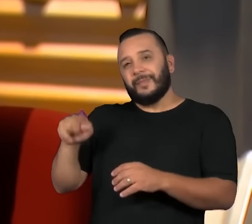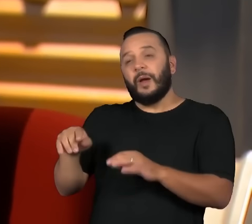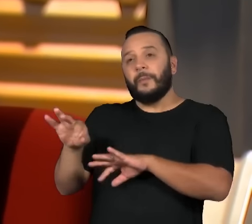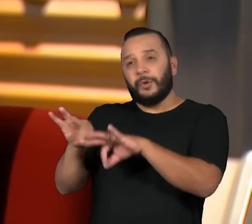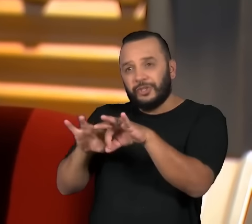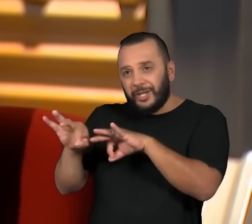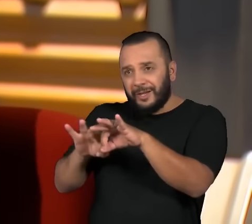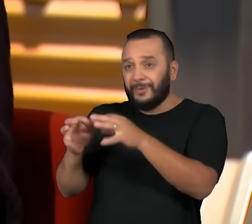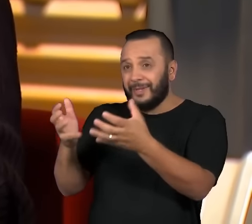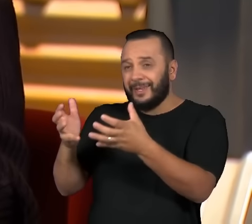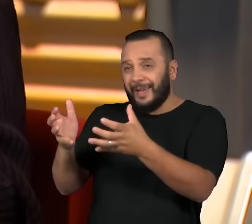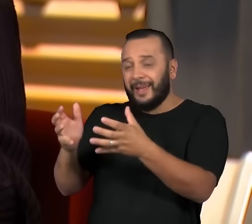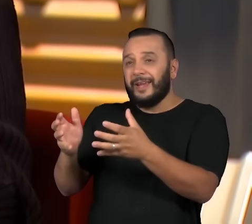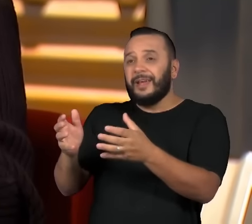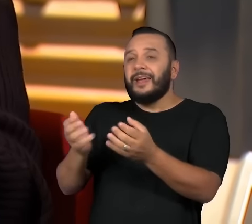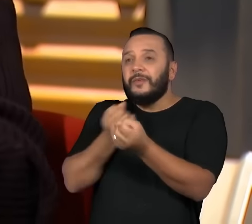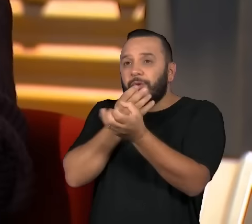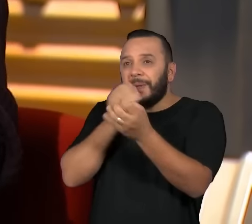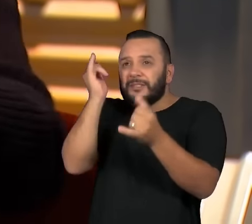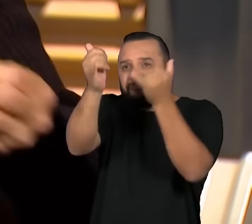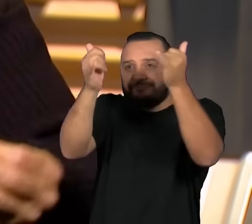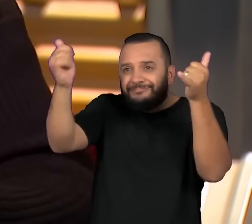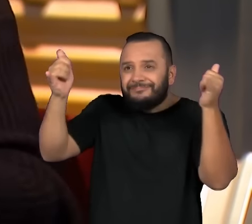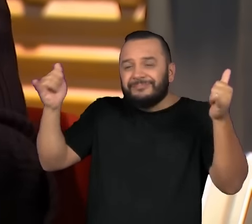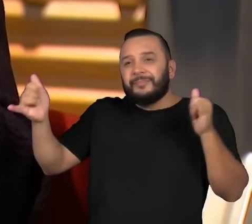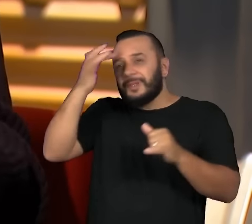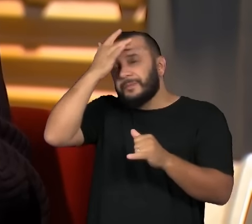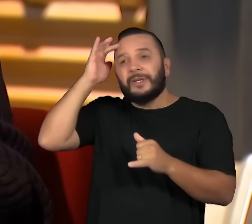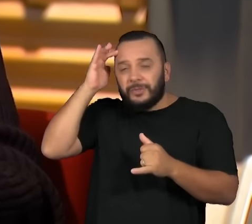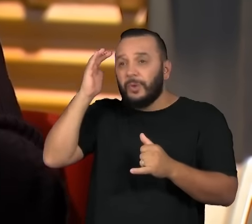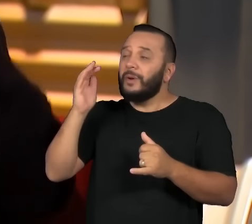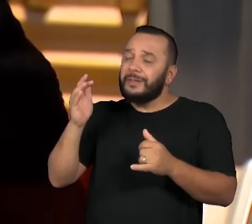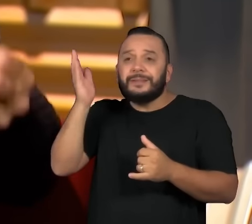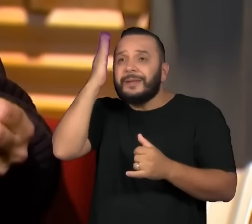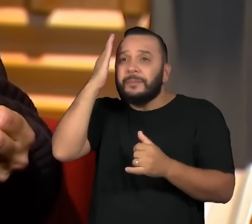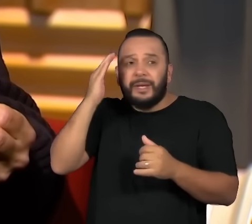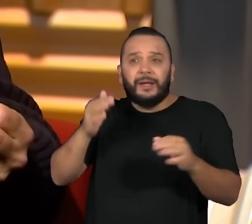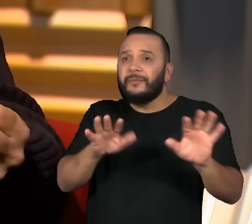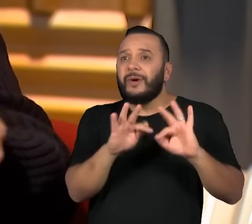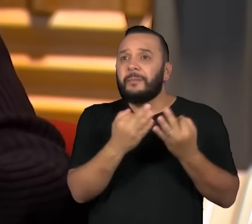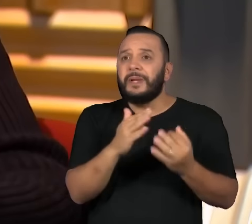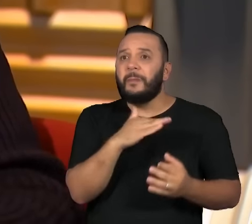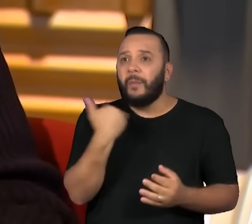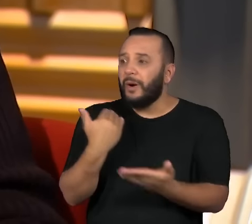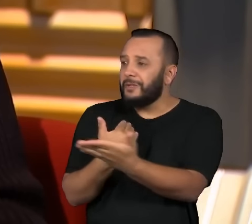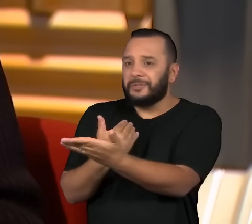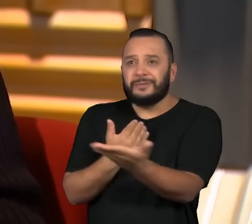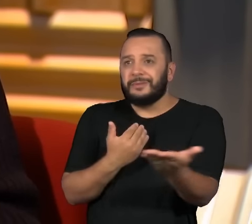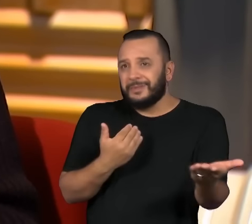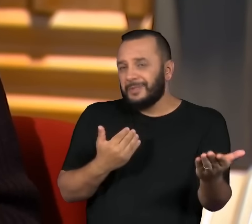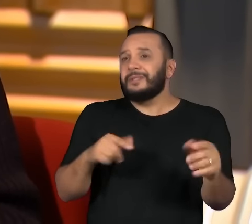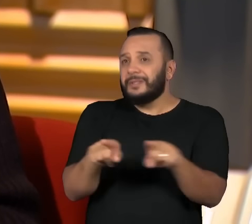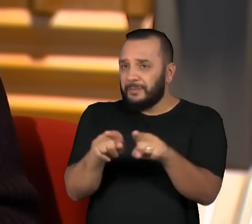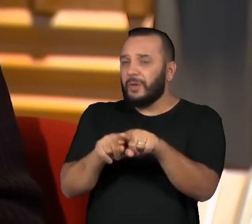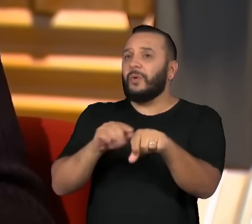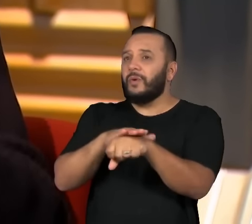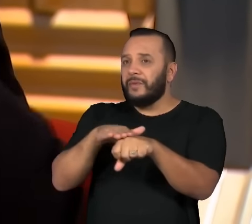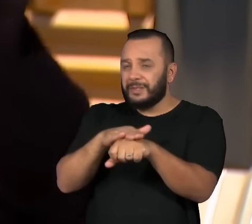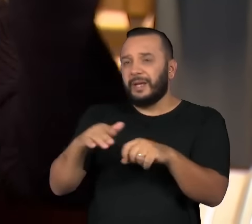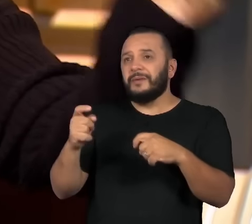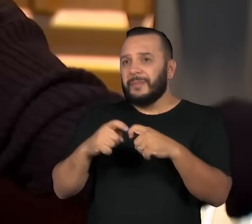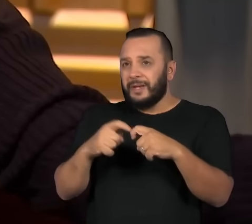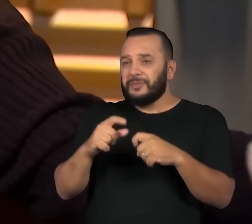que a pessoa não passe o que eu passei. Sim. Ou esteja um pouquinho mais preparada para conversar com o médico, Sim. para poder saber o que é um paliativo,